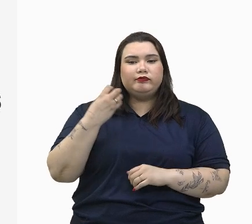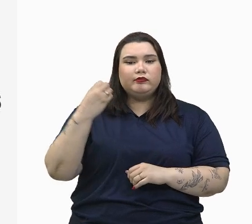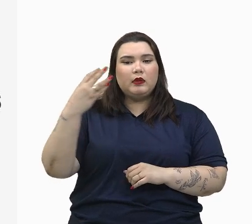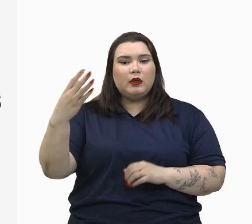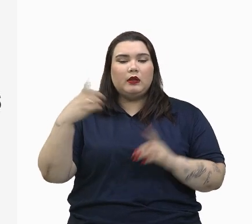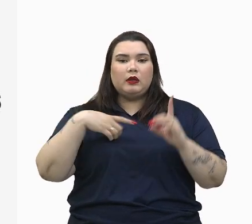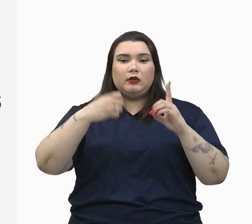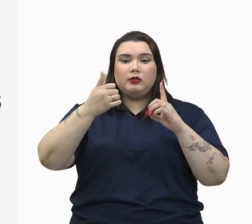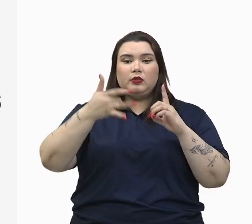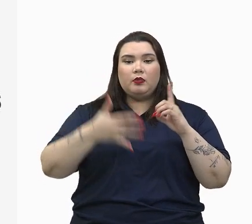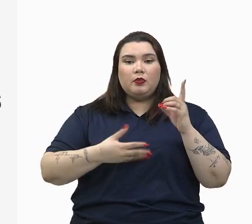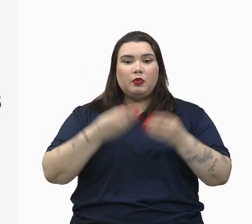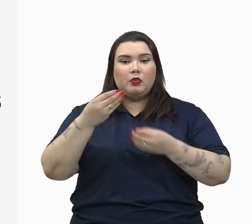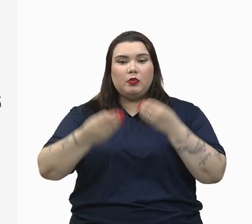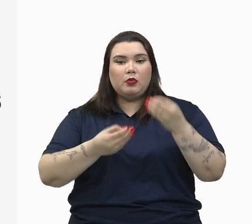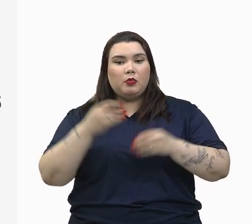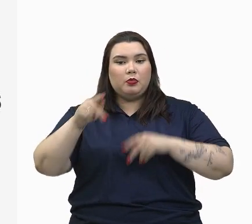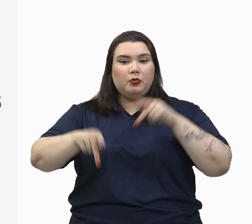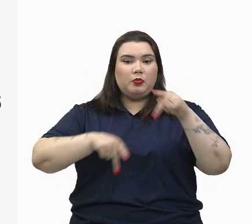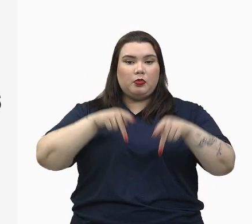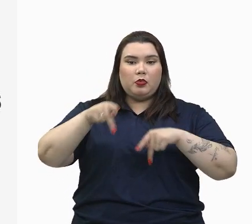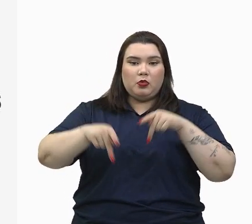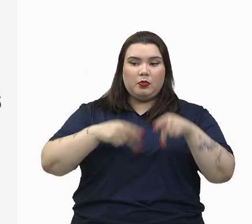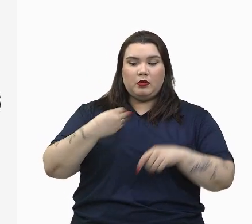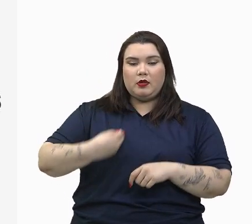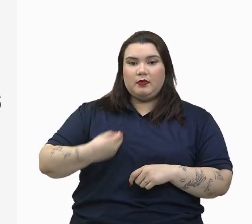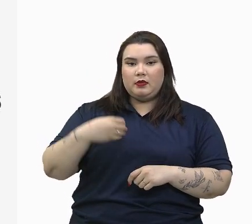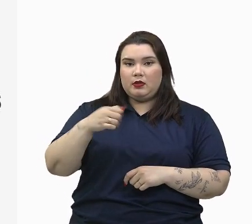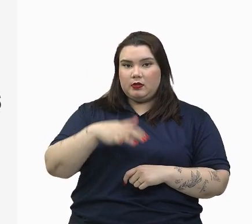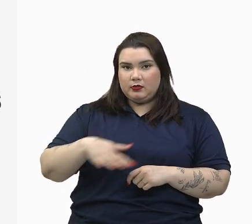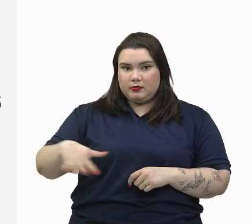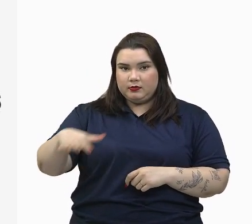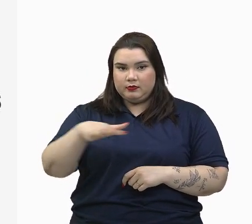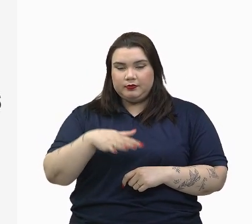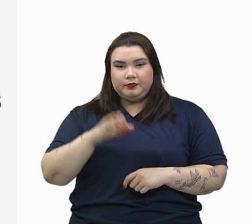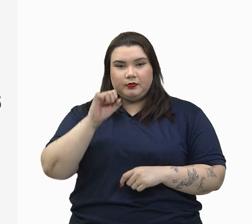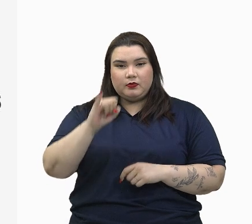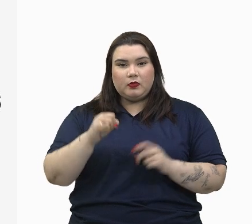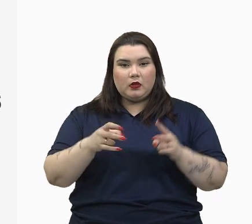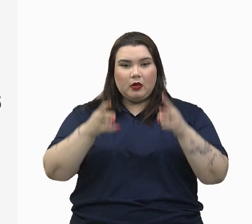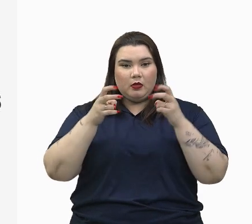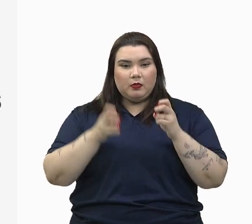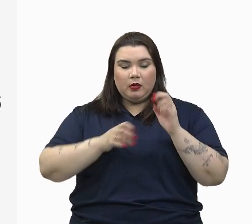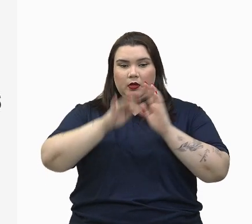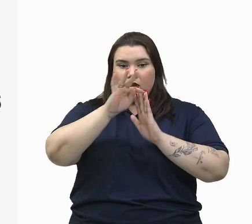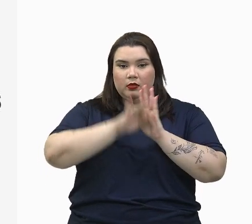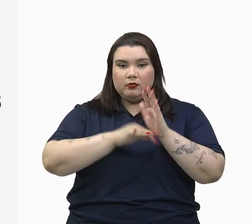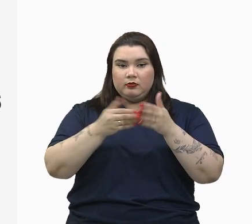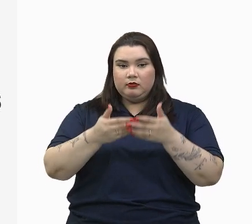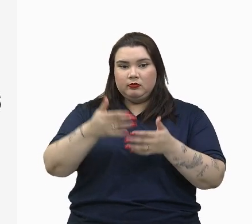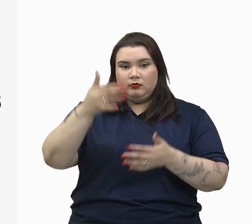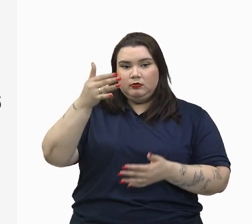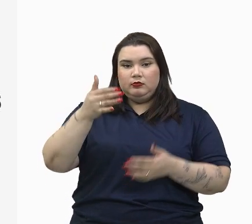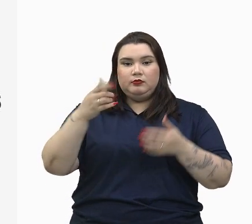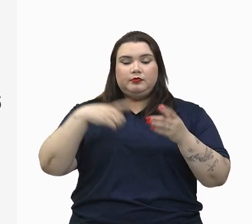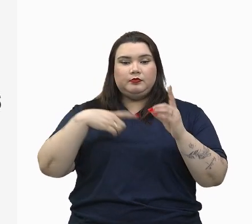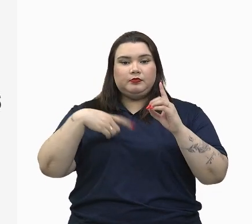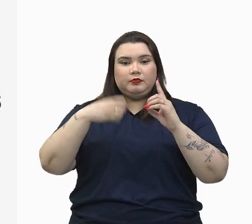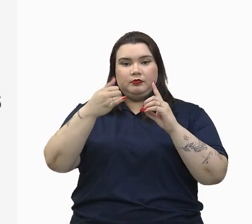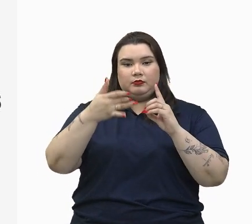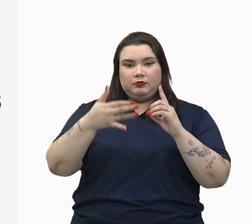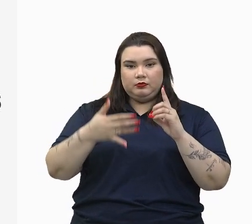descrever como esses povos viviam aqui. Tanto que, se a gente perceber no decorrer do texto, ele vai fazer essa